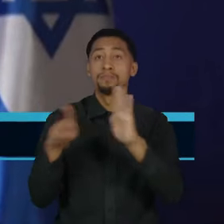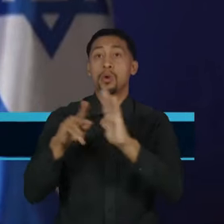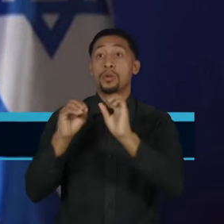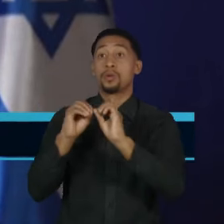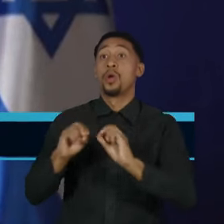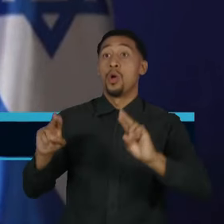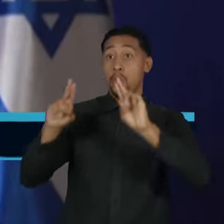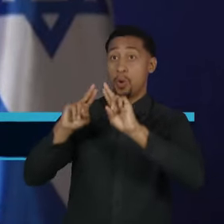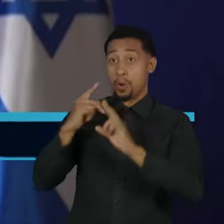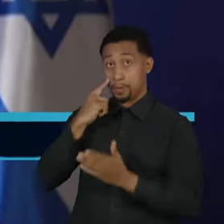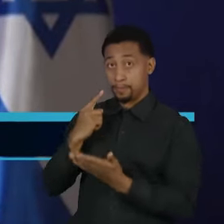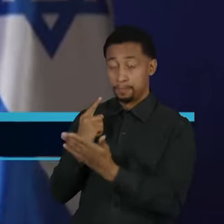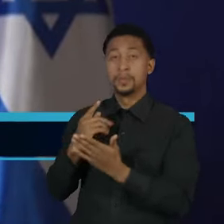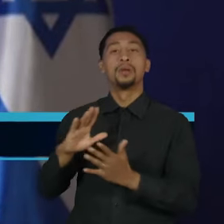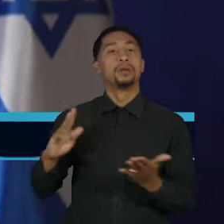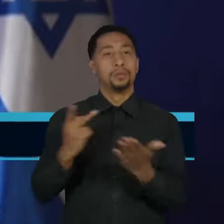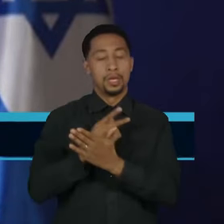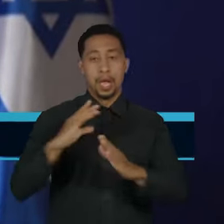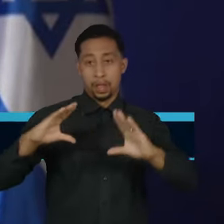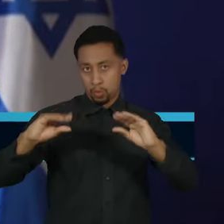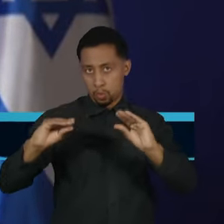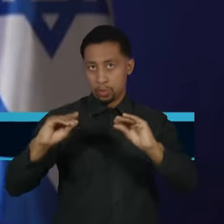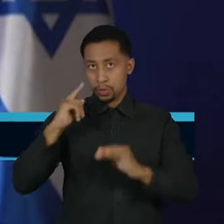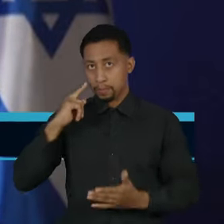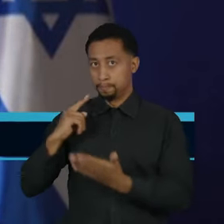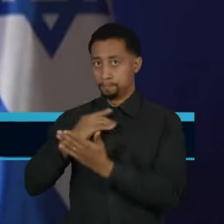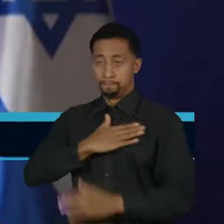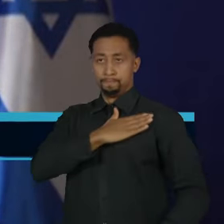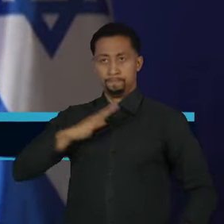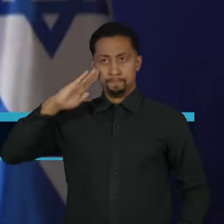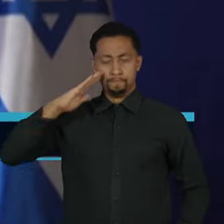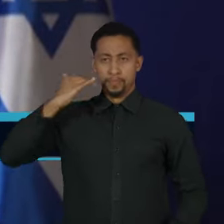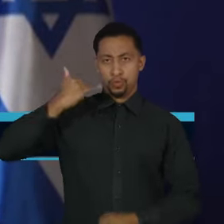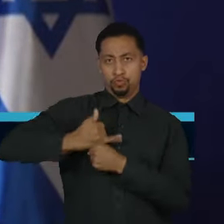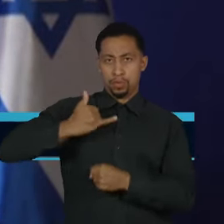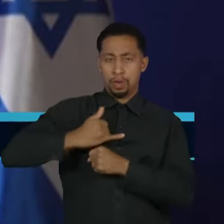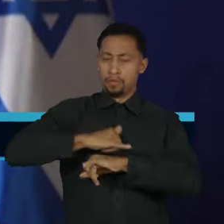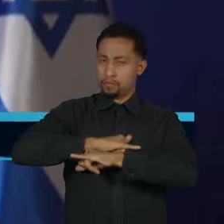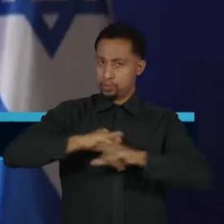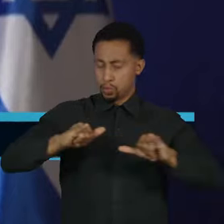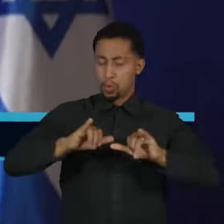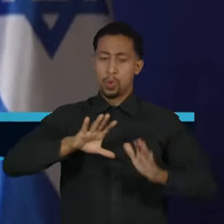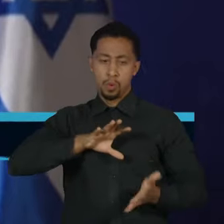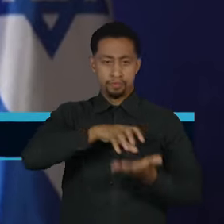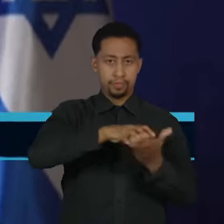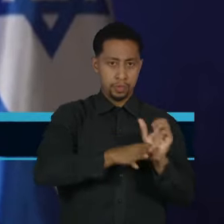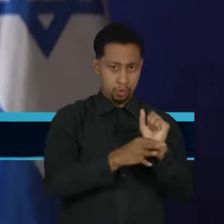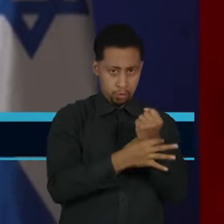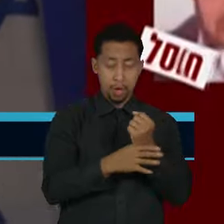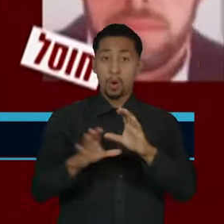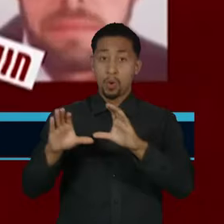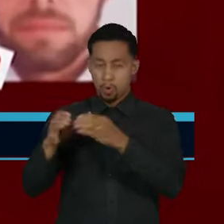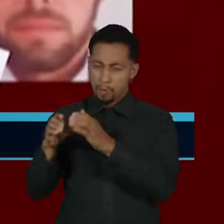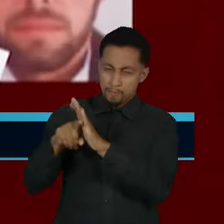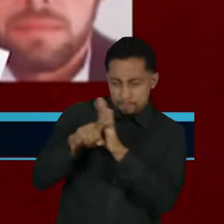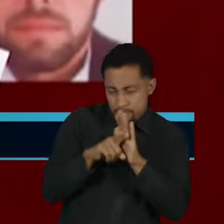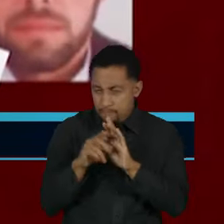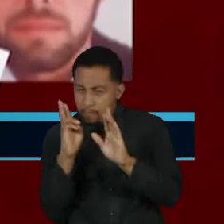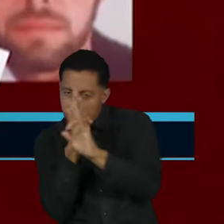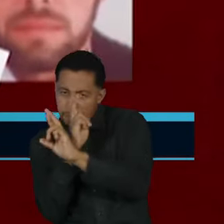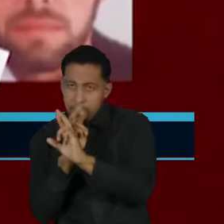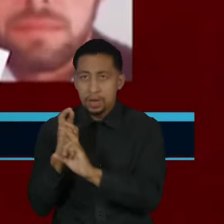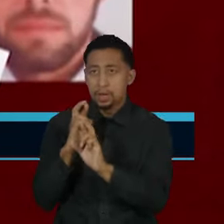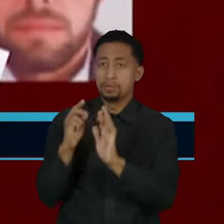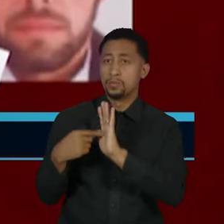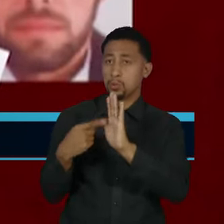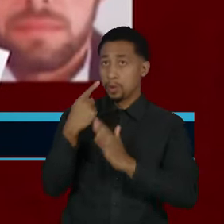o porta-voz militar Daniel Hagari disse que o Serviço Geral de Segurança e a Divisão de Inteligência aprovaram o